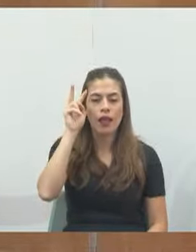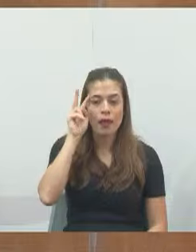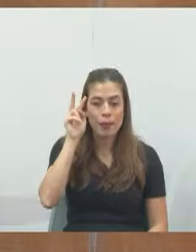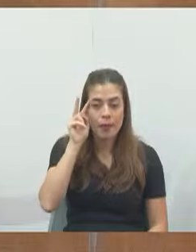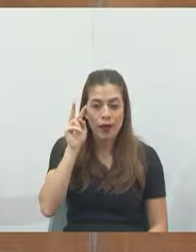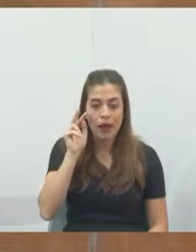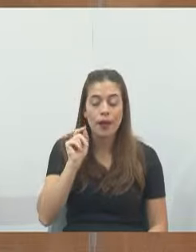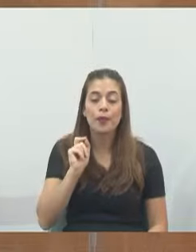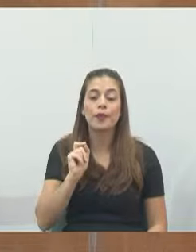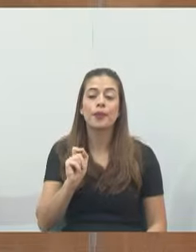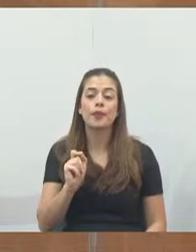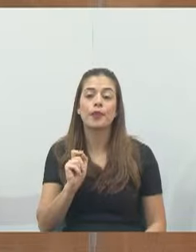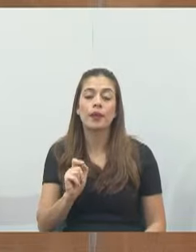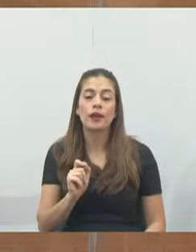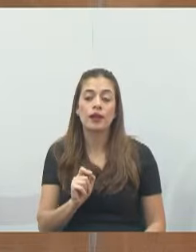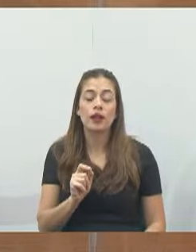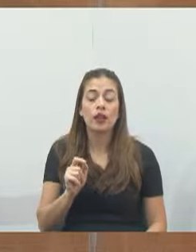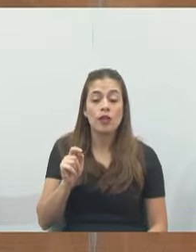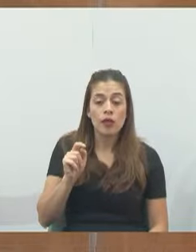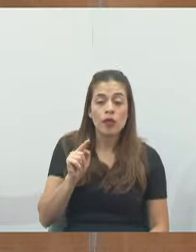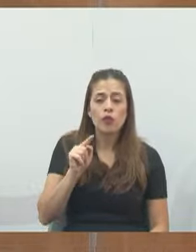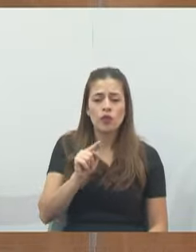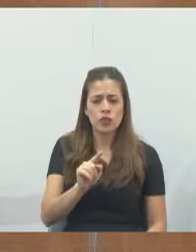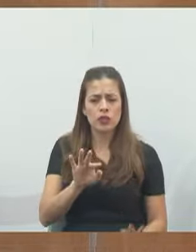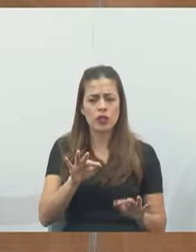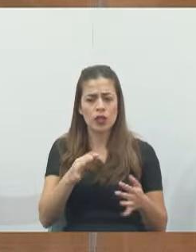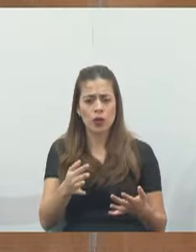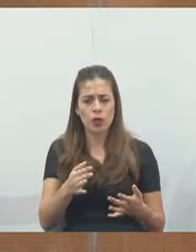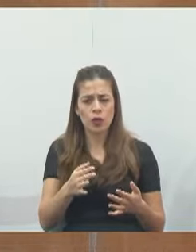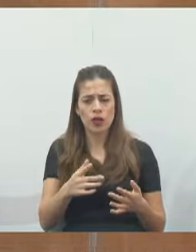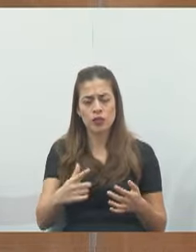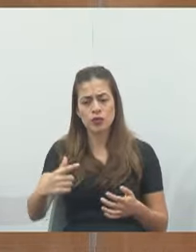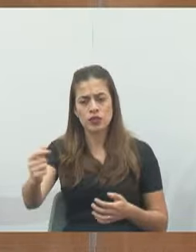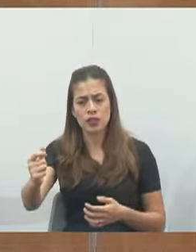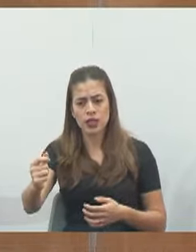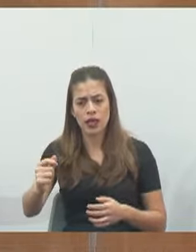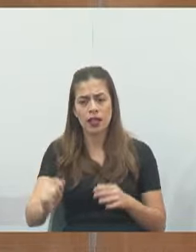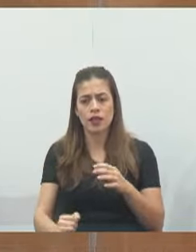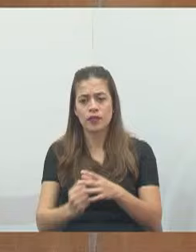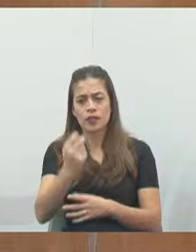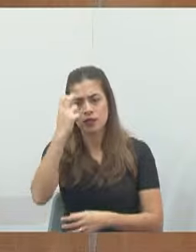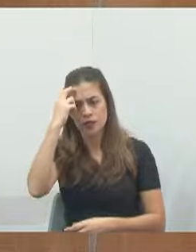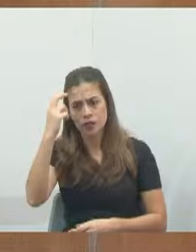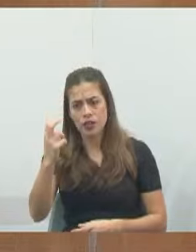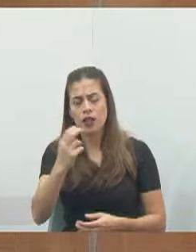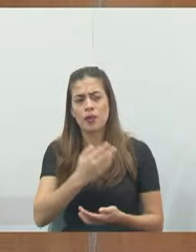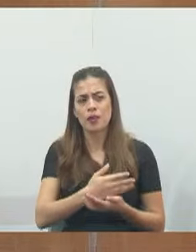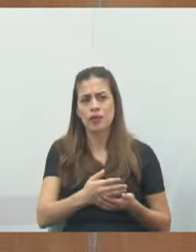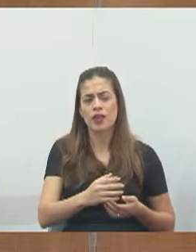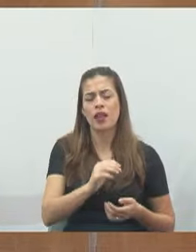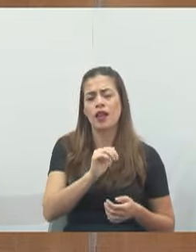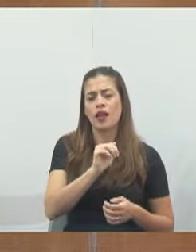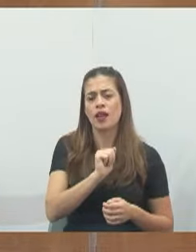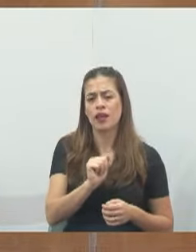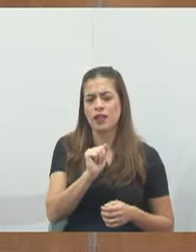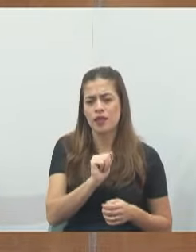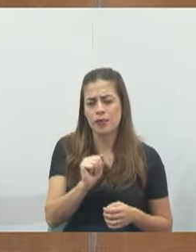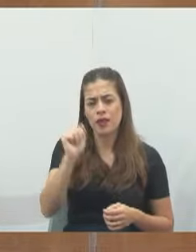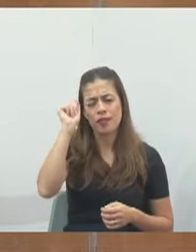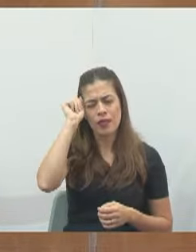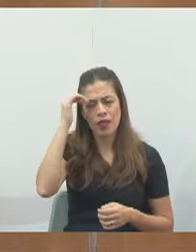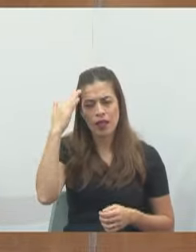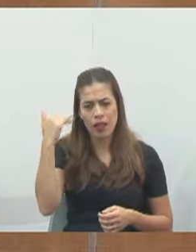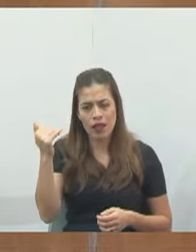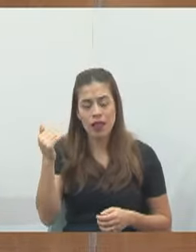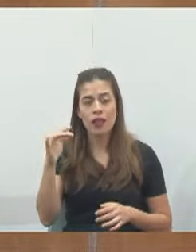Fabrício. Você, quando sai da fundação para ir para a academia, para o seu mestrado, e a gente conversou bastante a